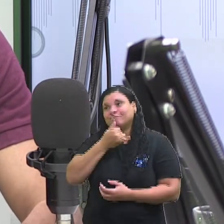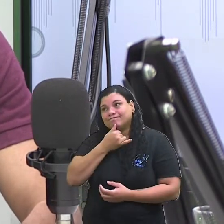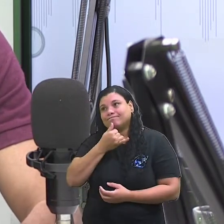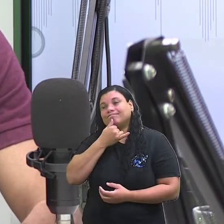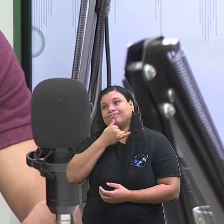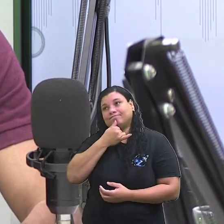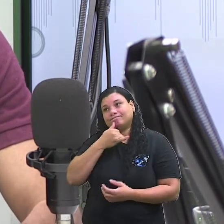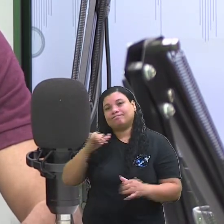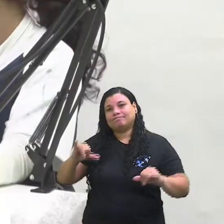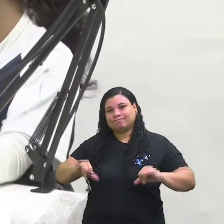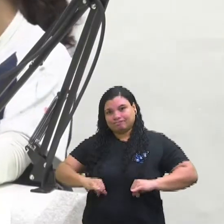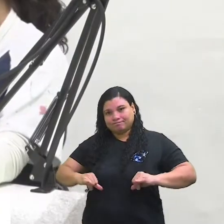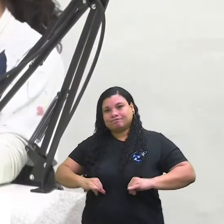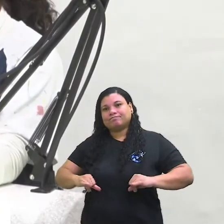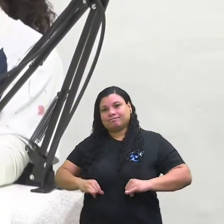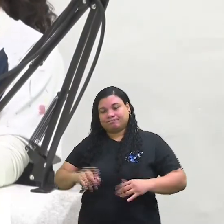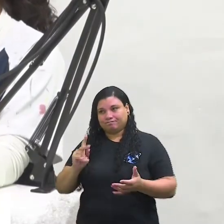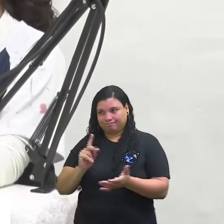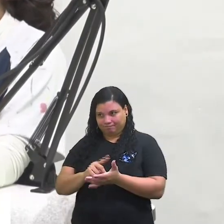Exatamente. Vamos